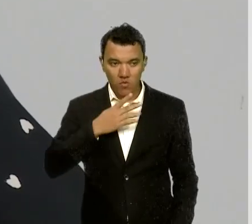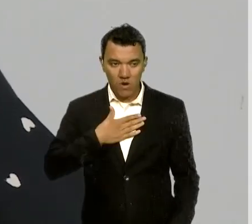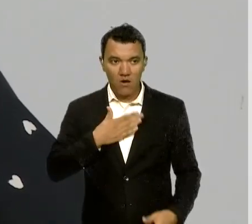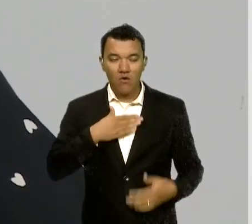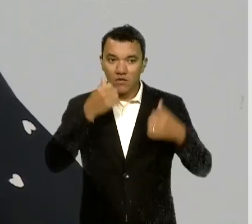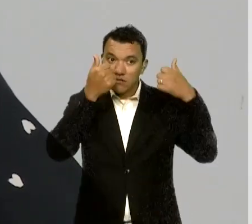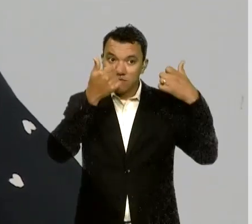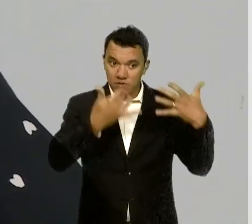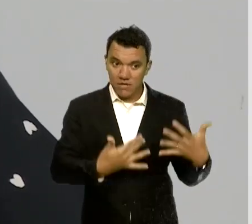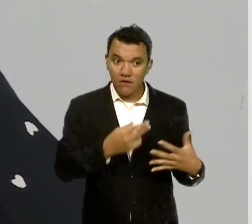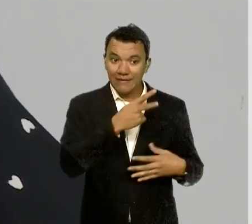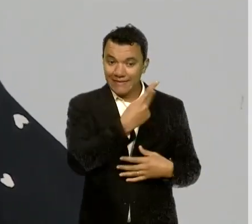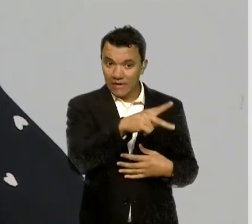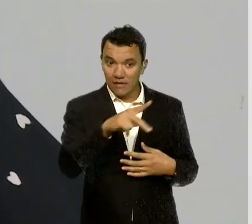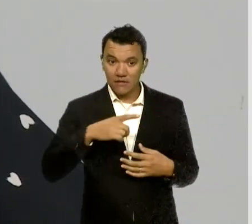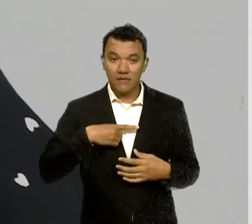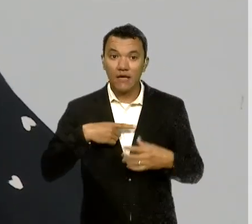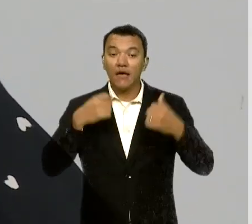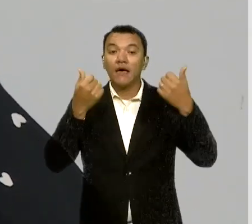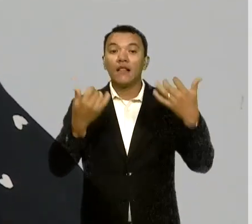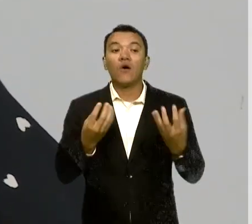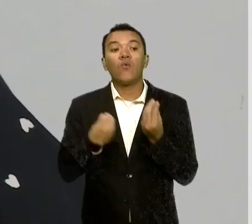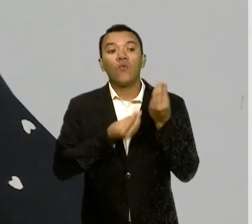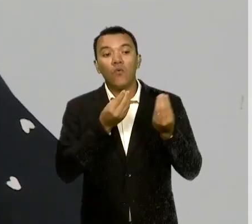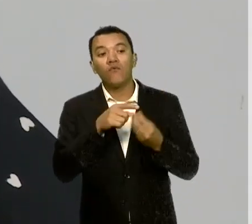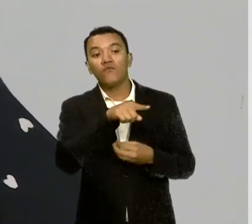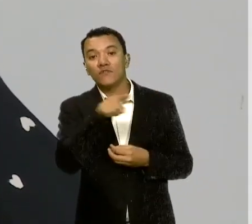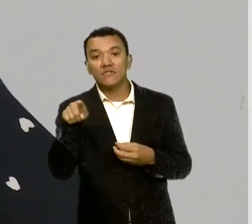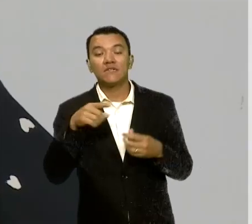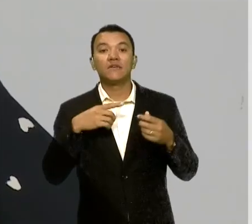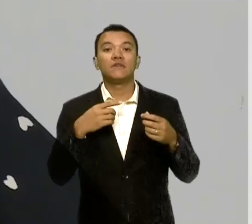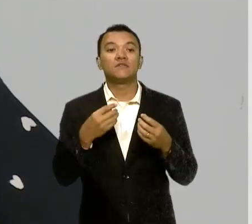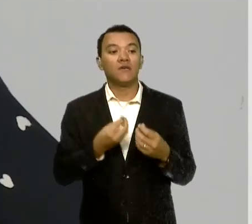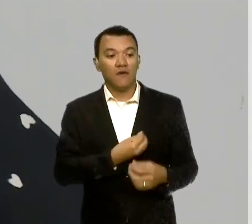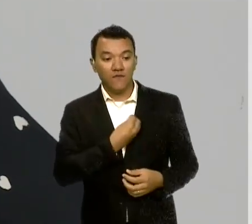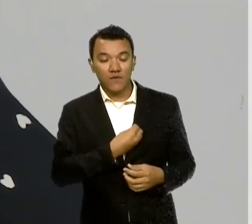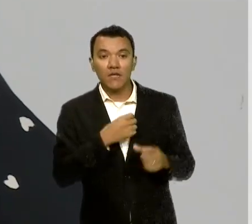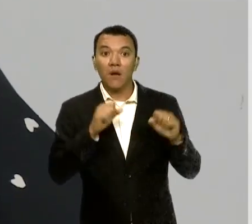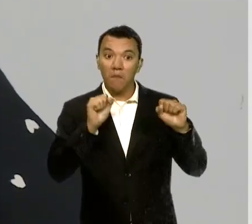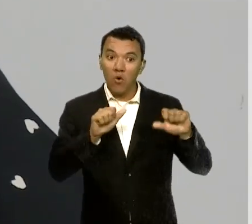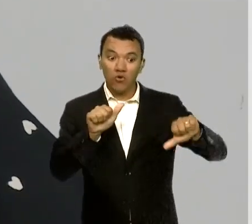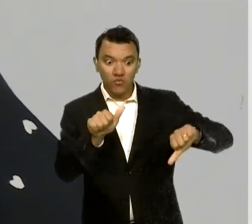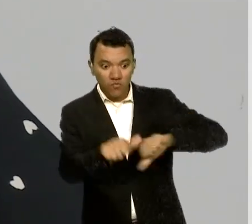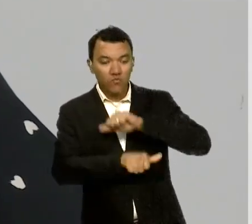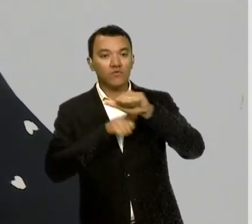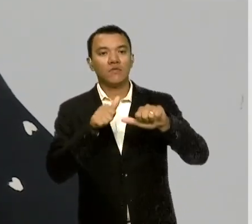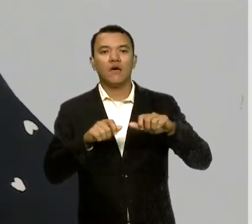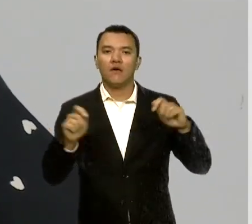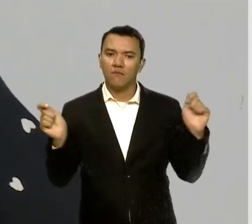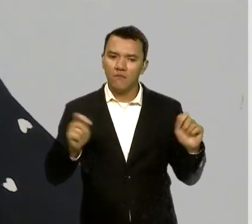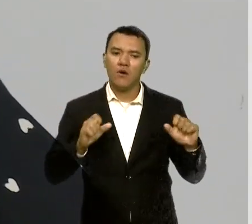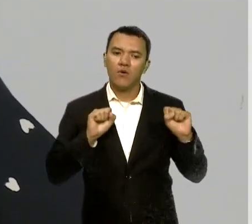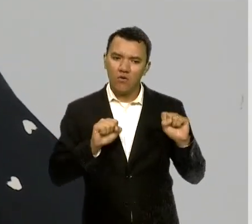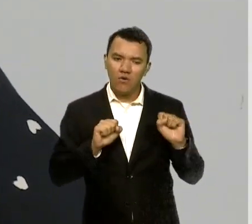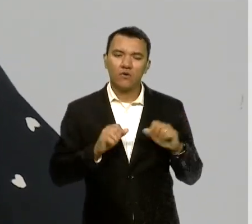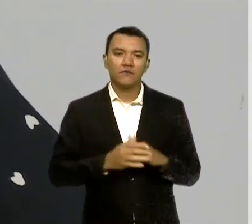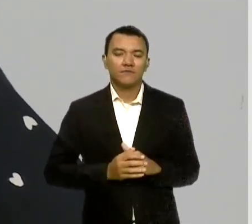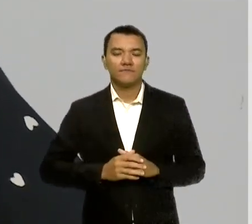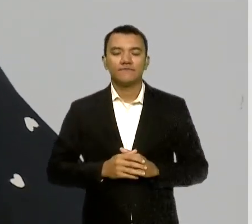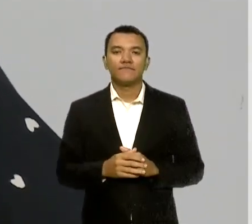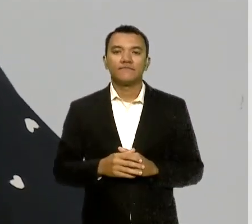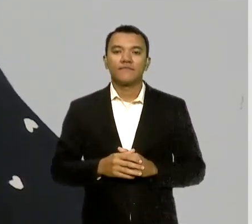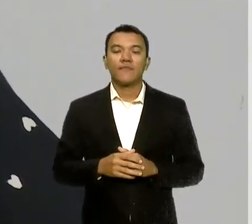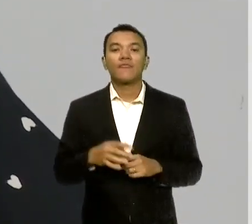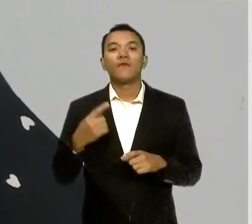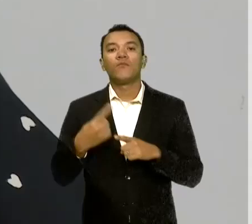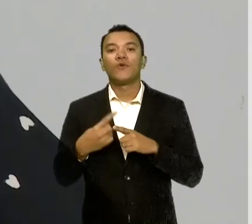coloco para elas assim que o que elas estão vivendo, elas podem mudar isso, né? Elas podem mudar,